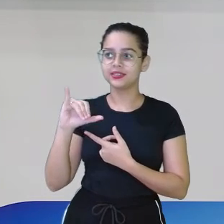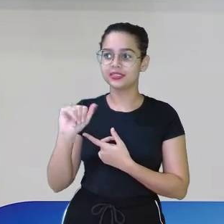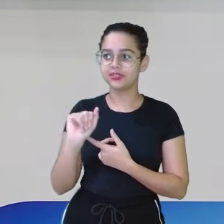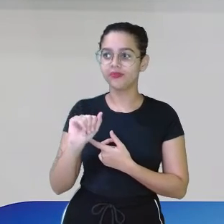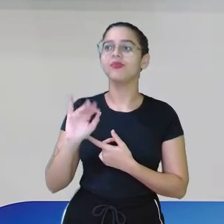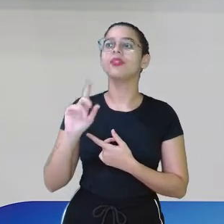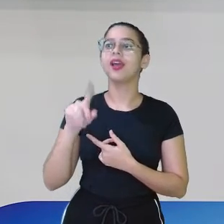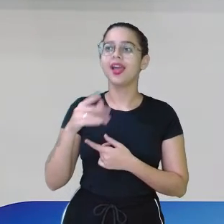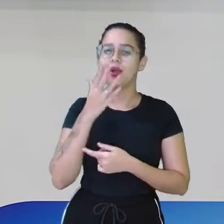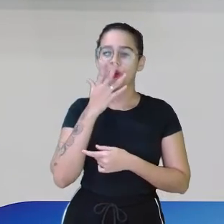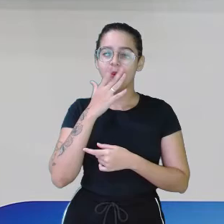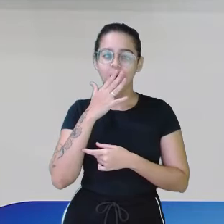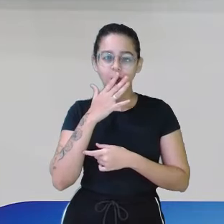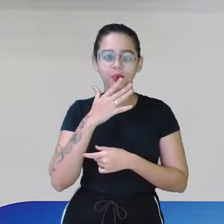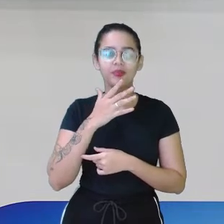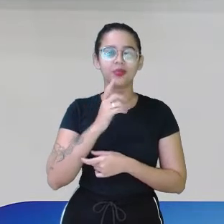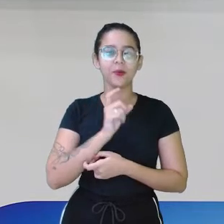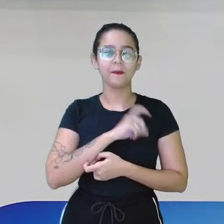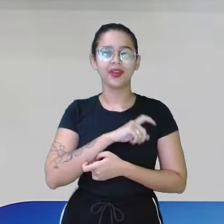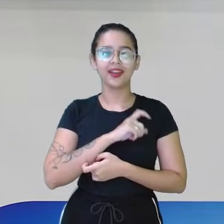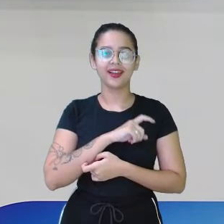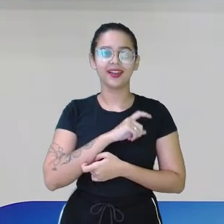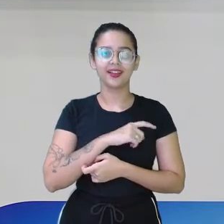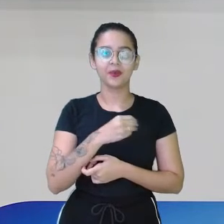É da cor do pecado.